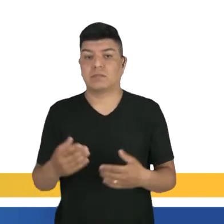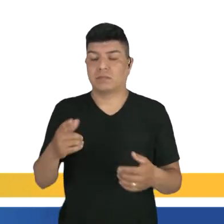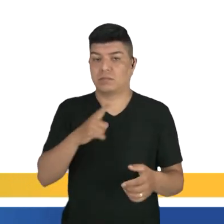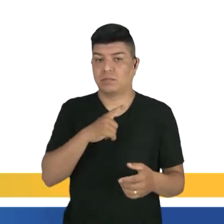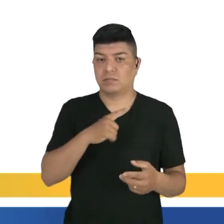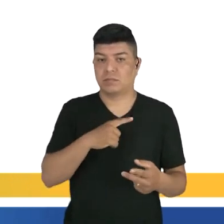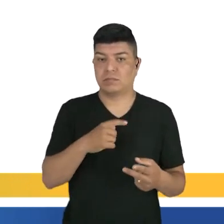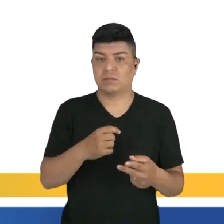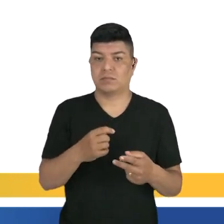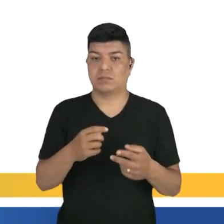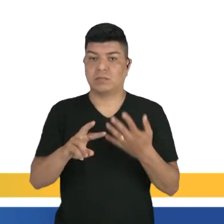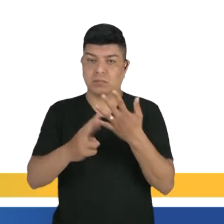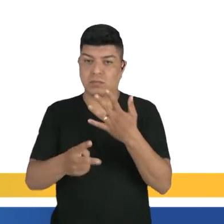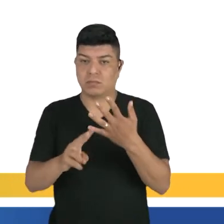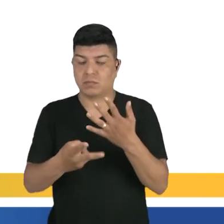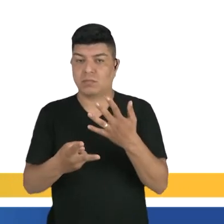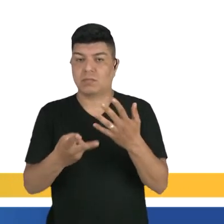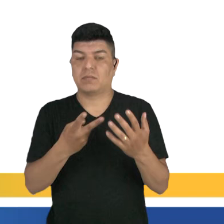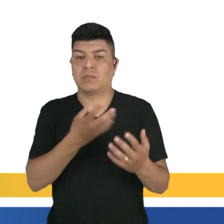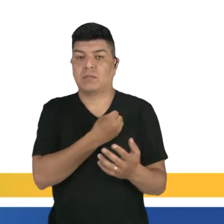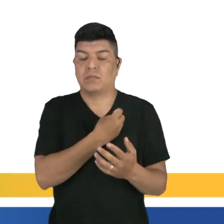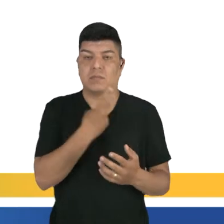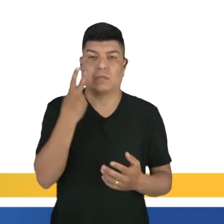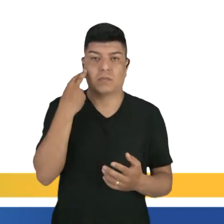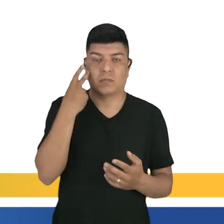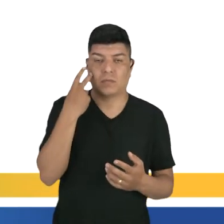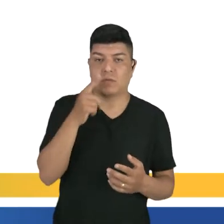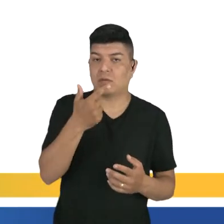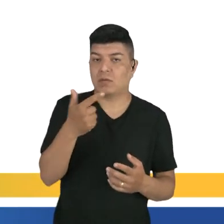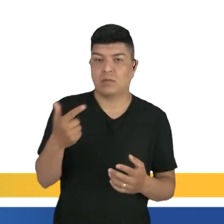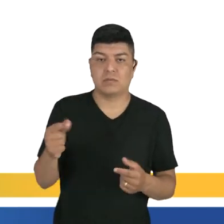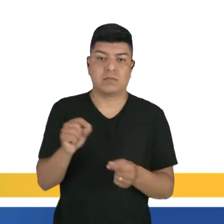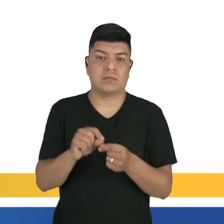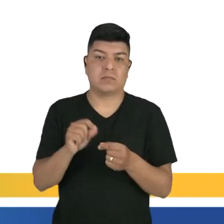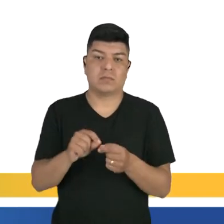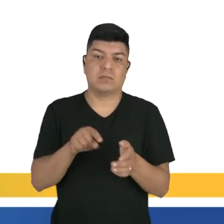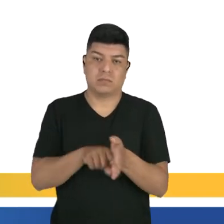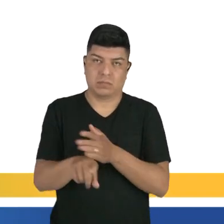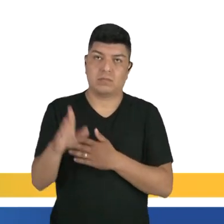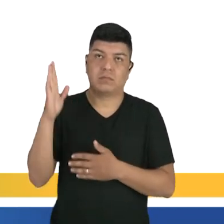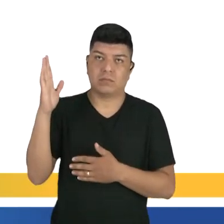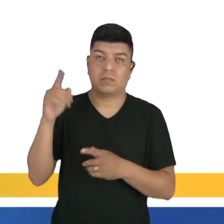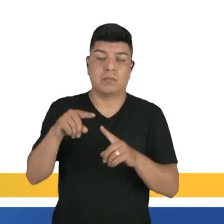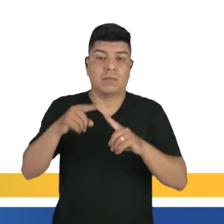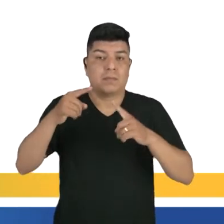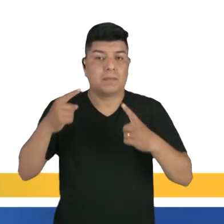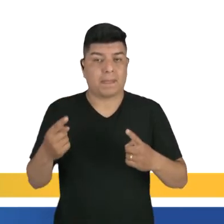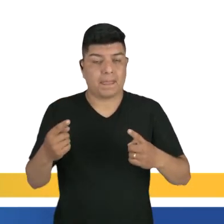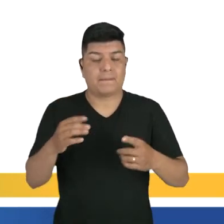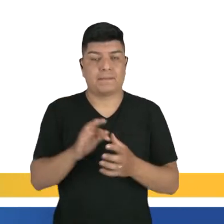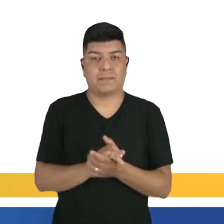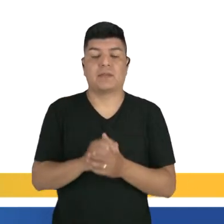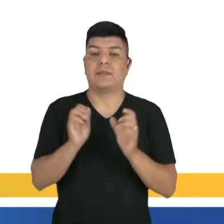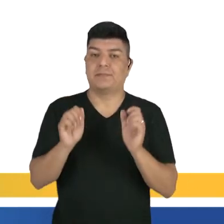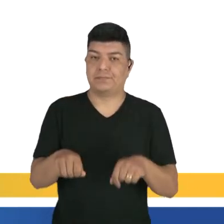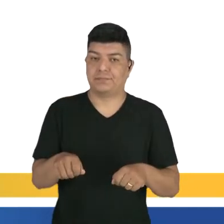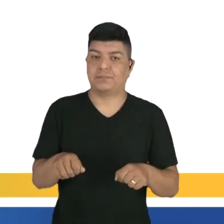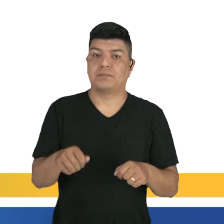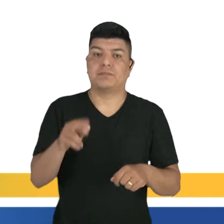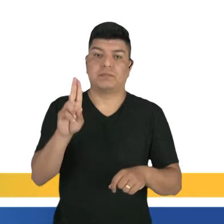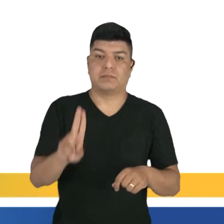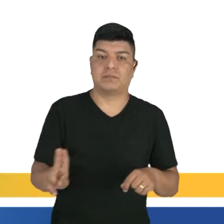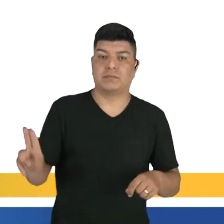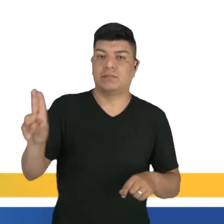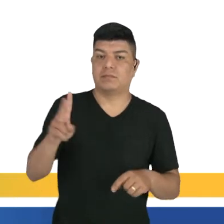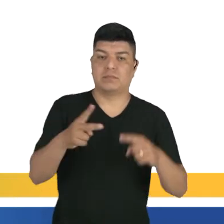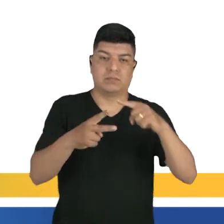aquela definição básica com expoente natural, eu não tenho ferramenta para fazer essa questão. Mas a gente pode